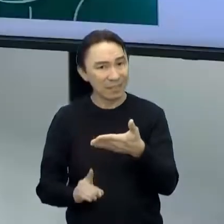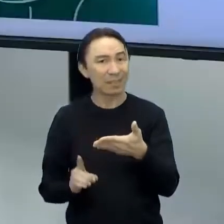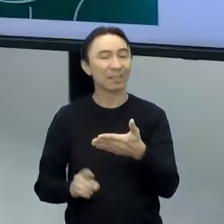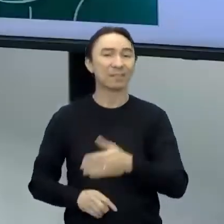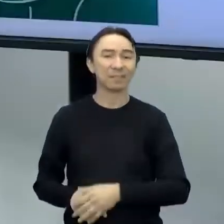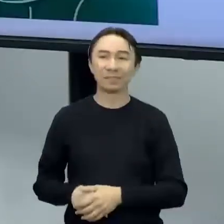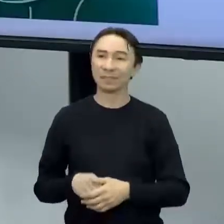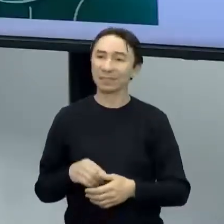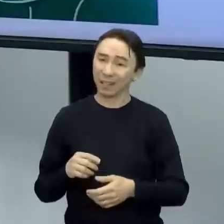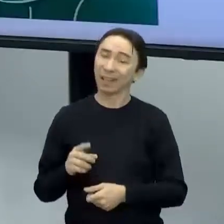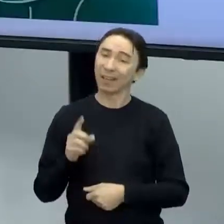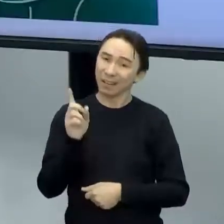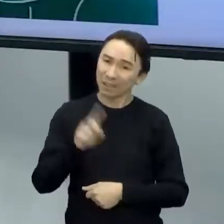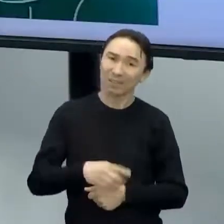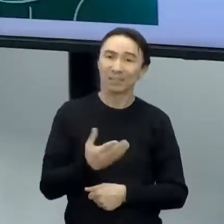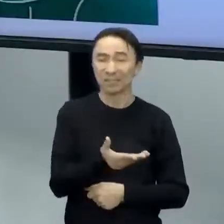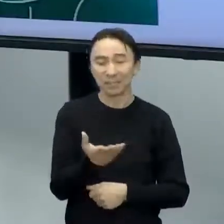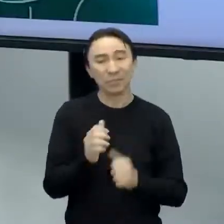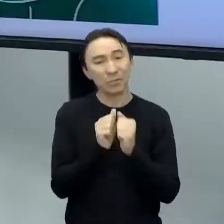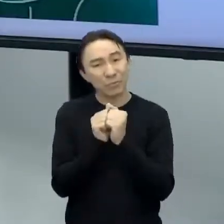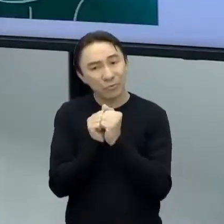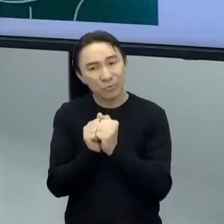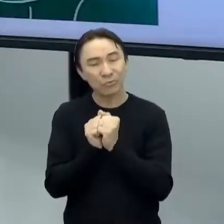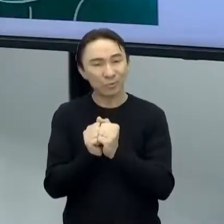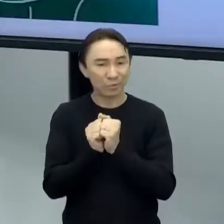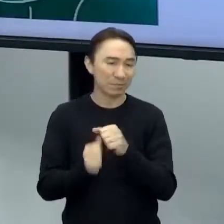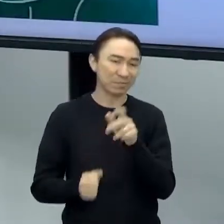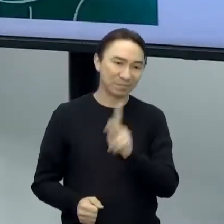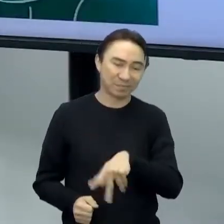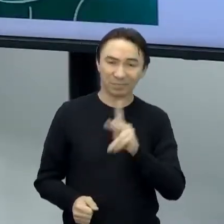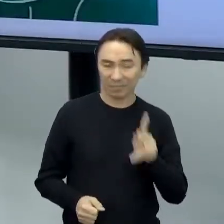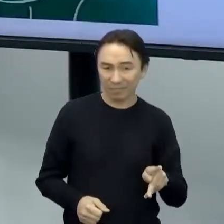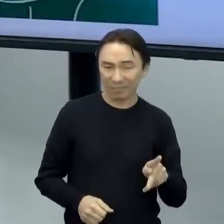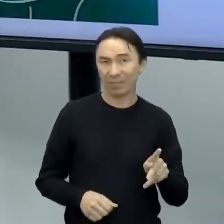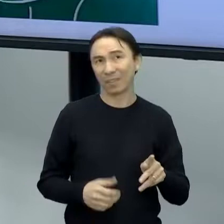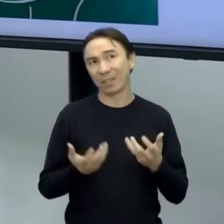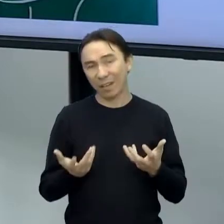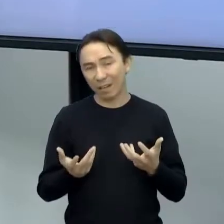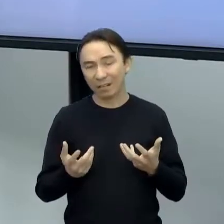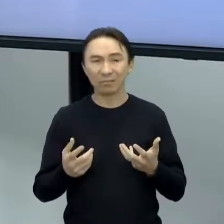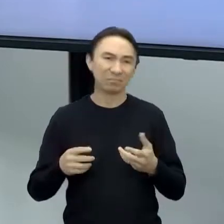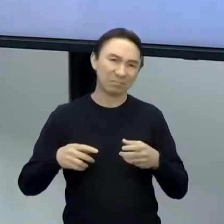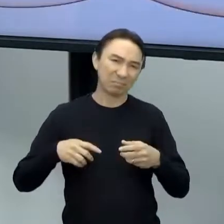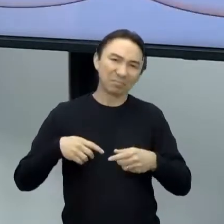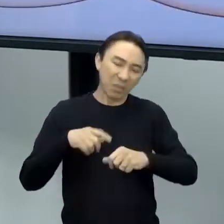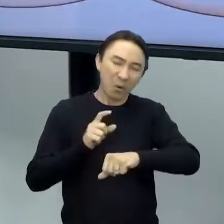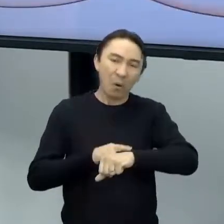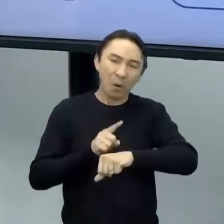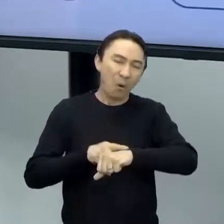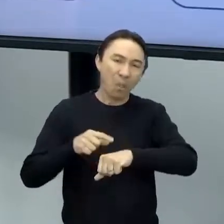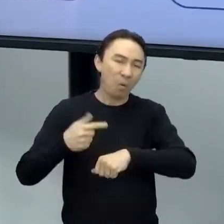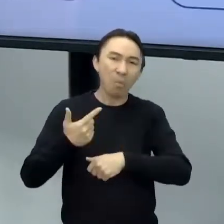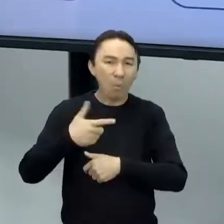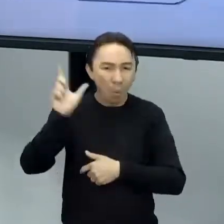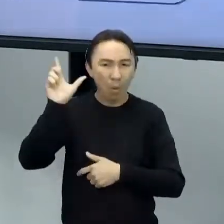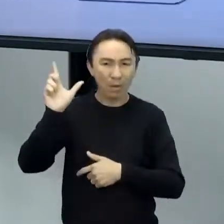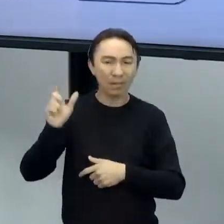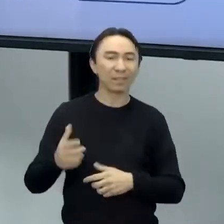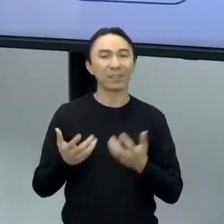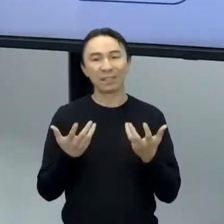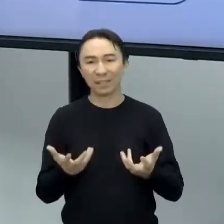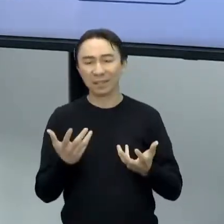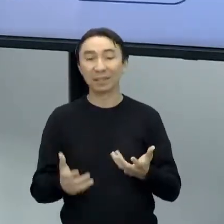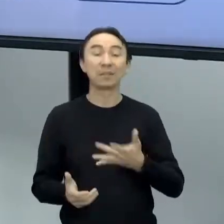está aí com o professor e queira também, em outro momento, entender melhor, conhecer outra pessoa